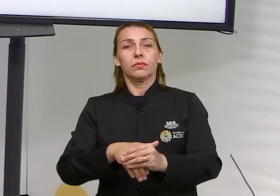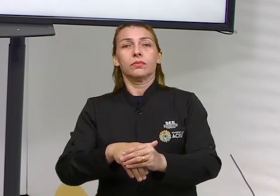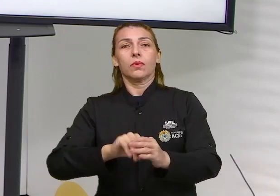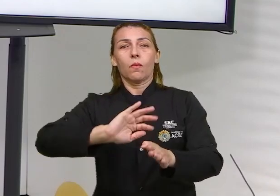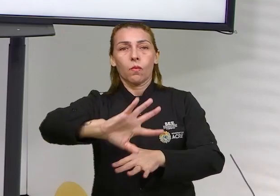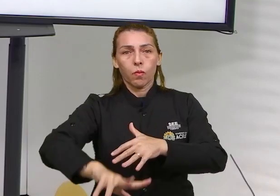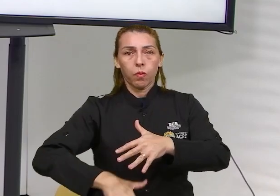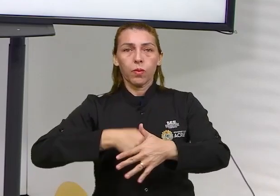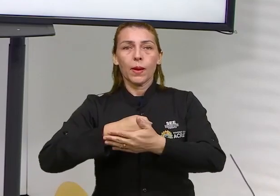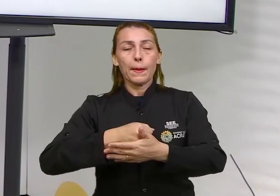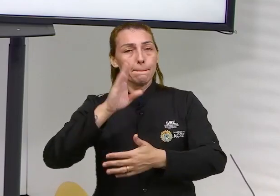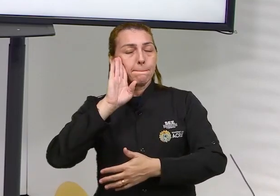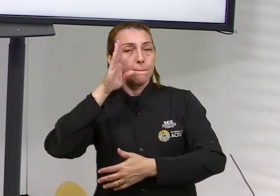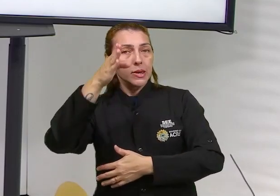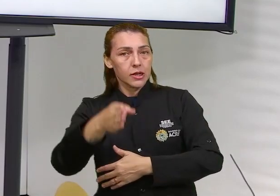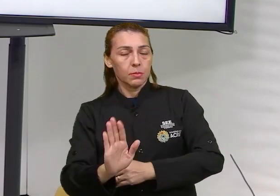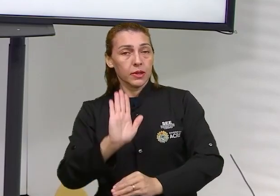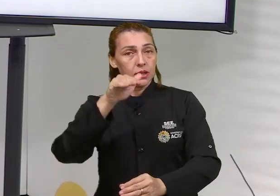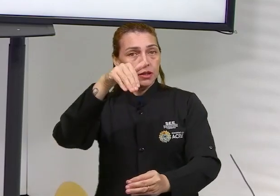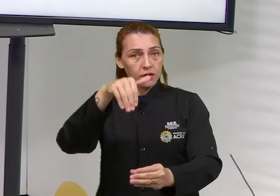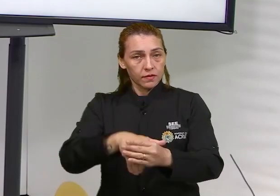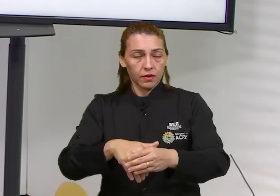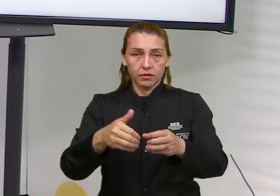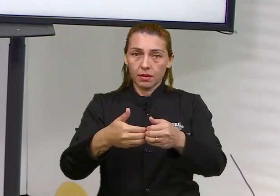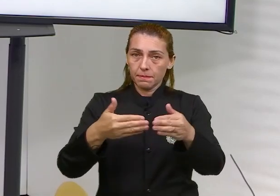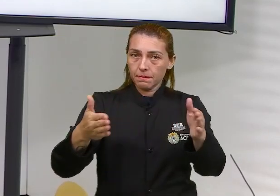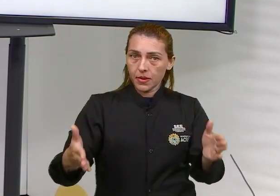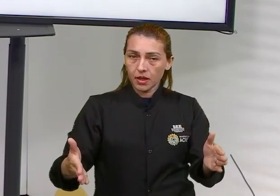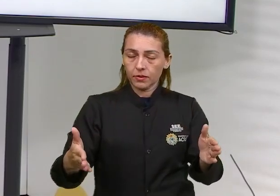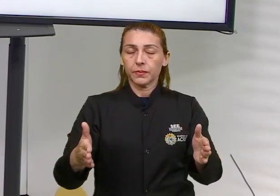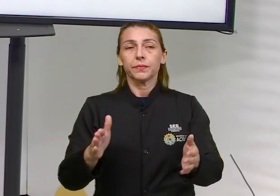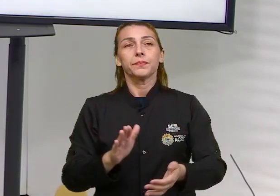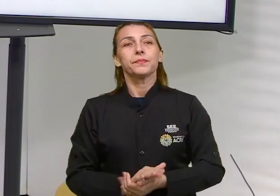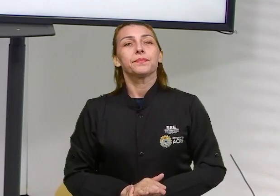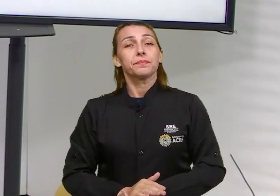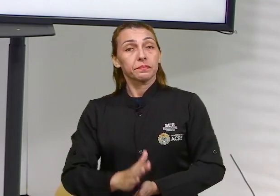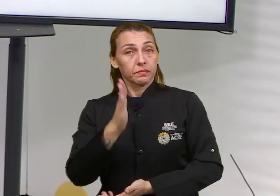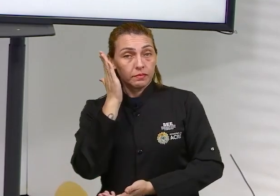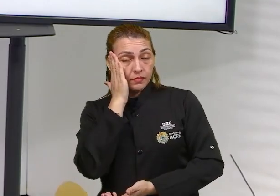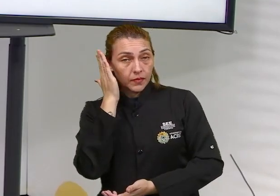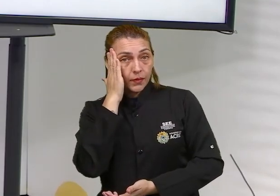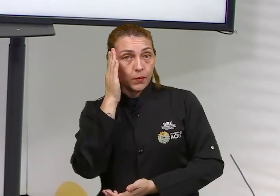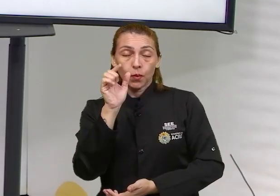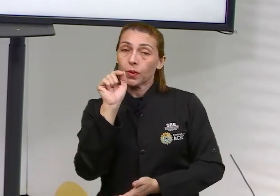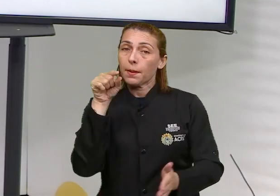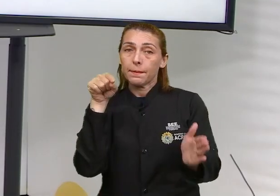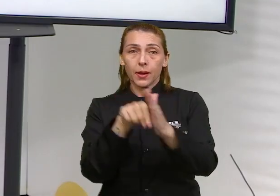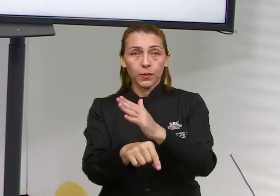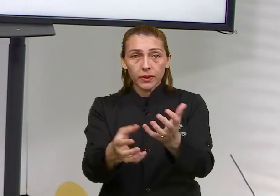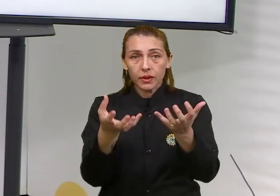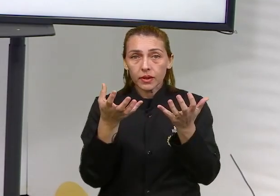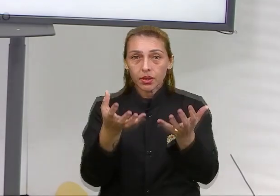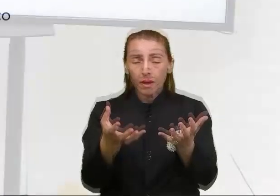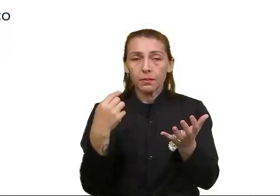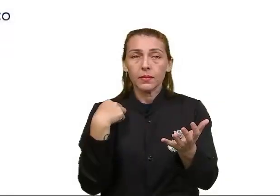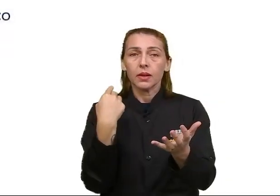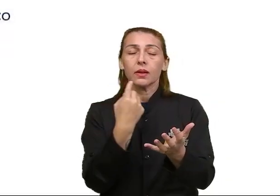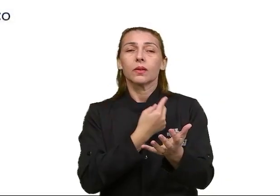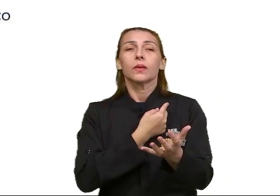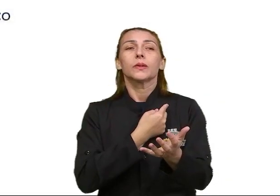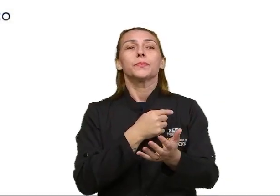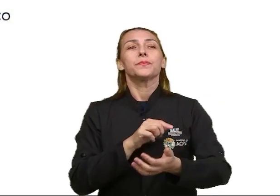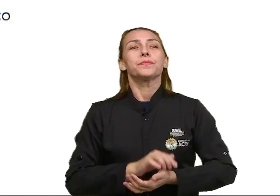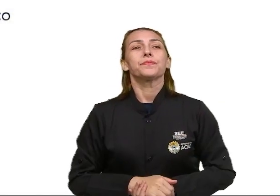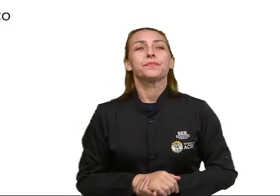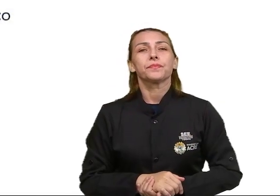se dava principalmente por conta desse voto ser aberto. Aí, vamos entender o que a questão vai pedir para a gente a partir dessa